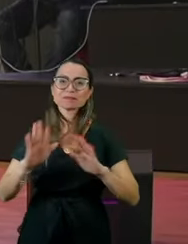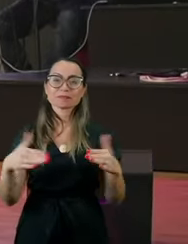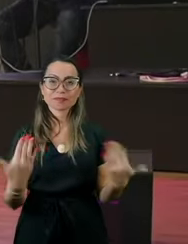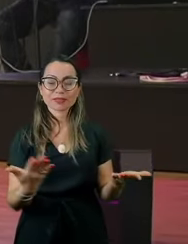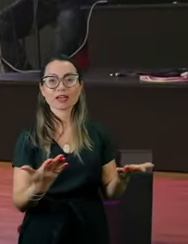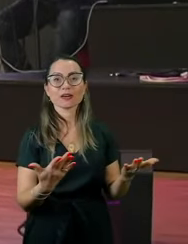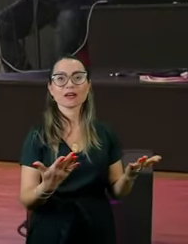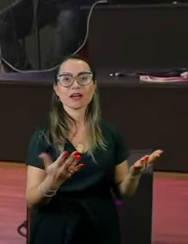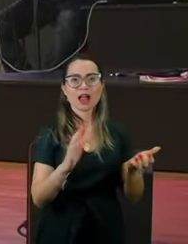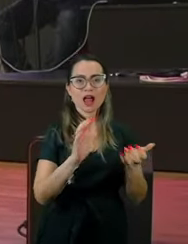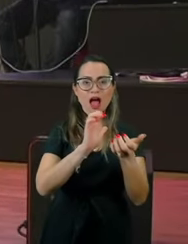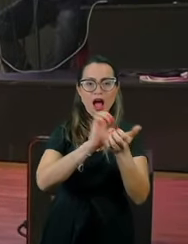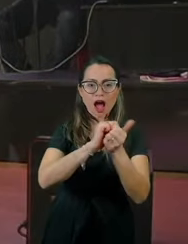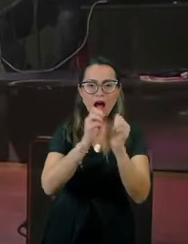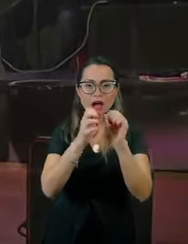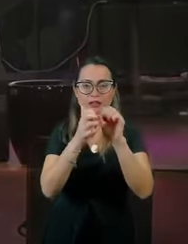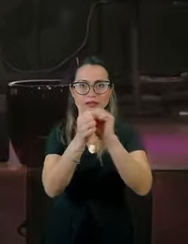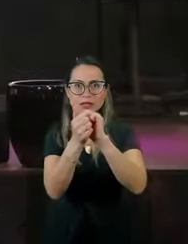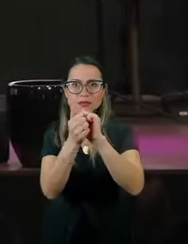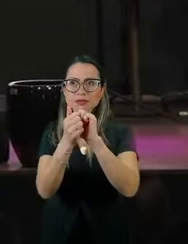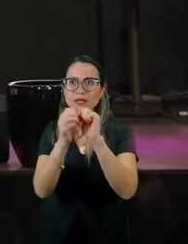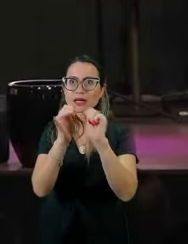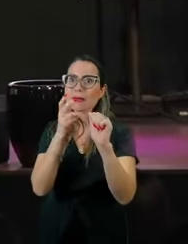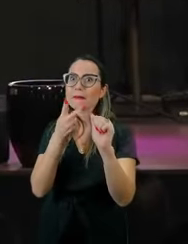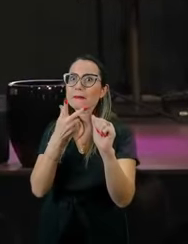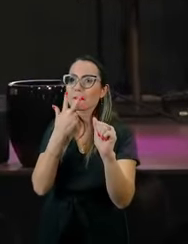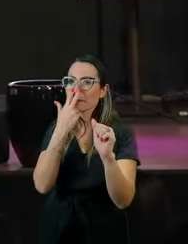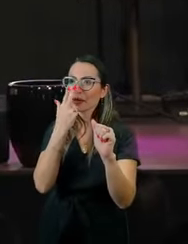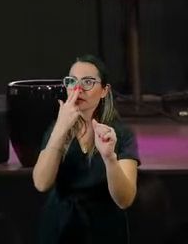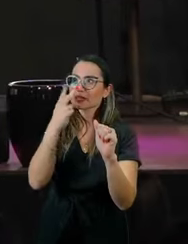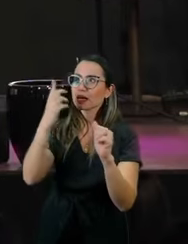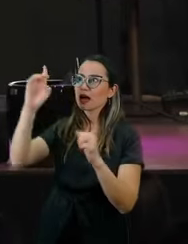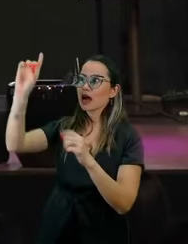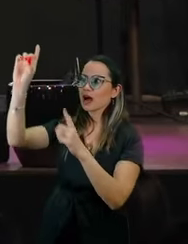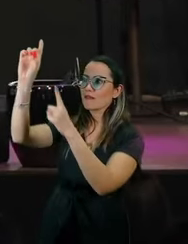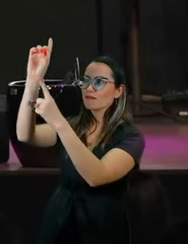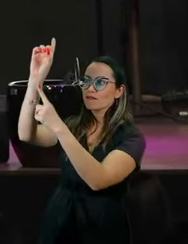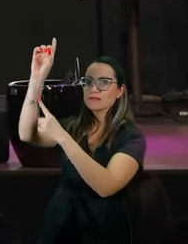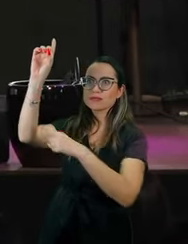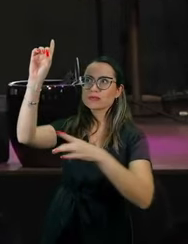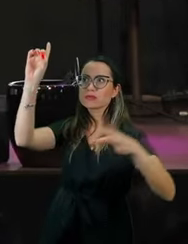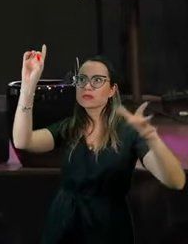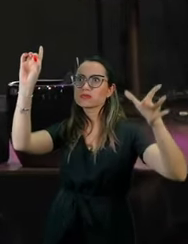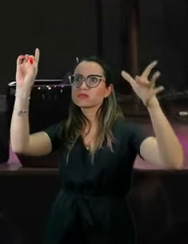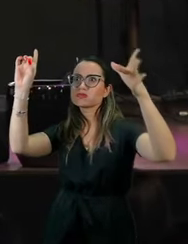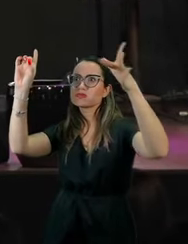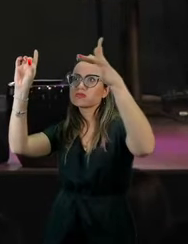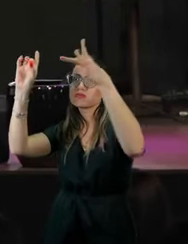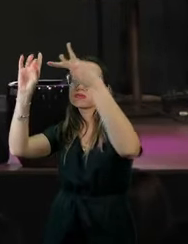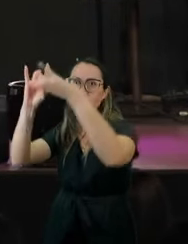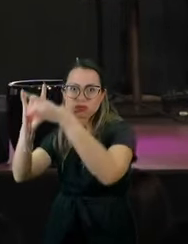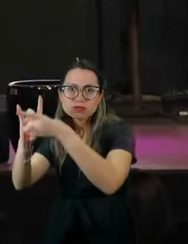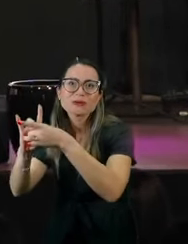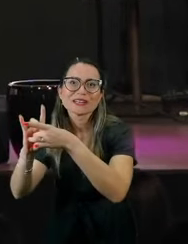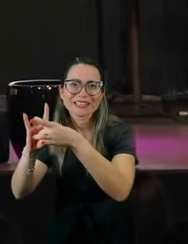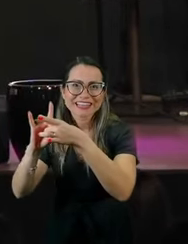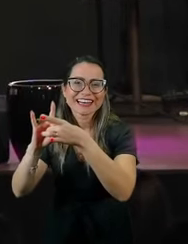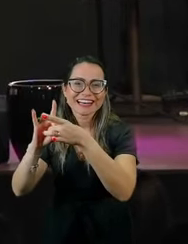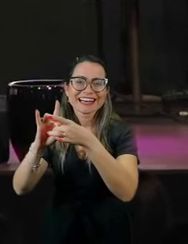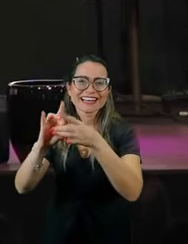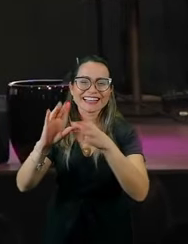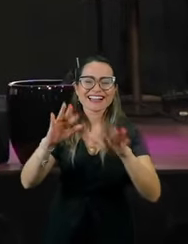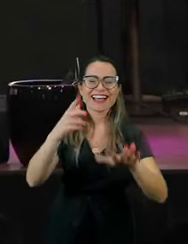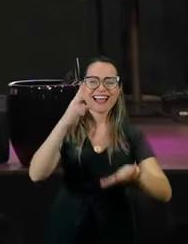de Deus. Elas falam na linguagem que se pode entender. Eu lembro de uma vez, eu caí